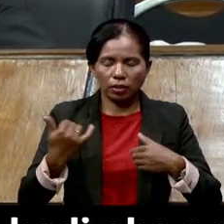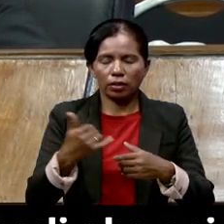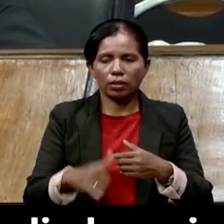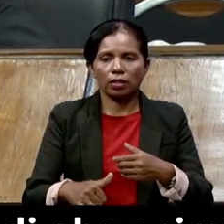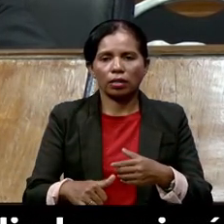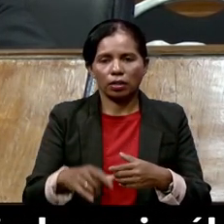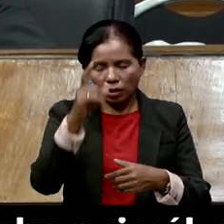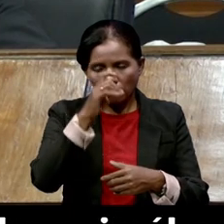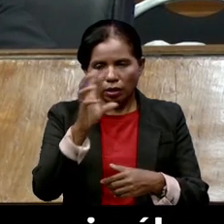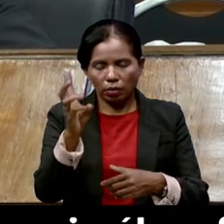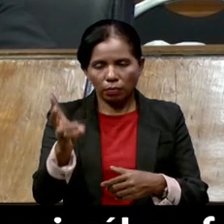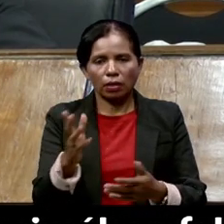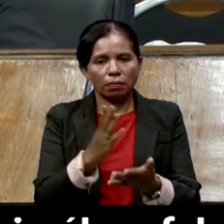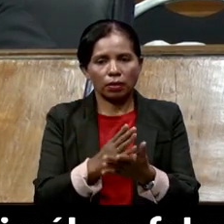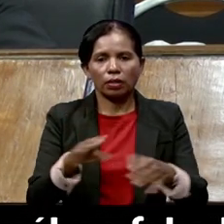simo.